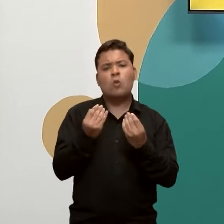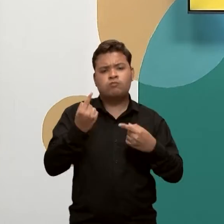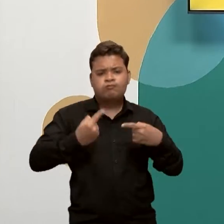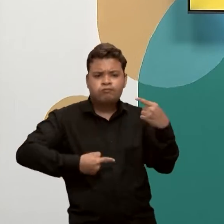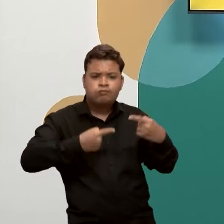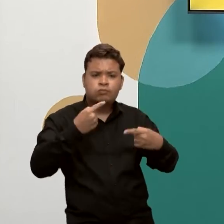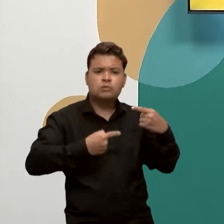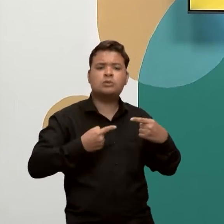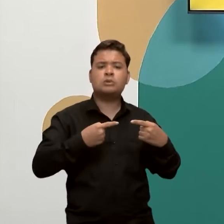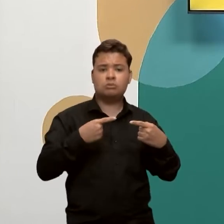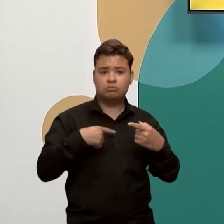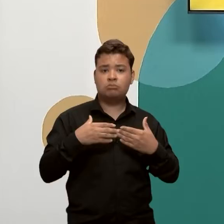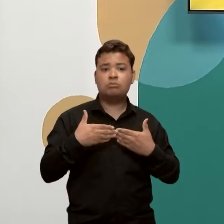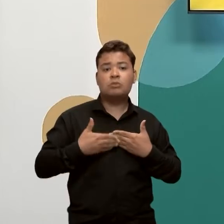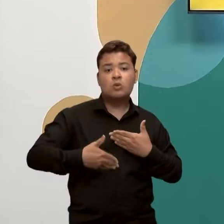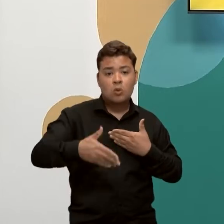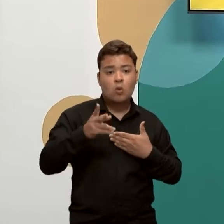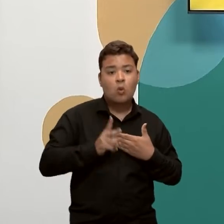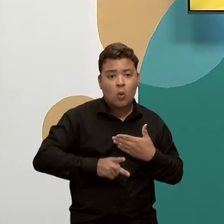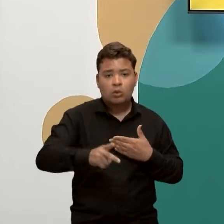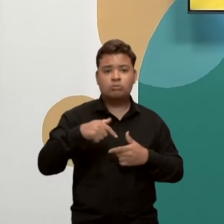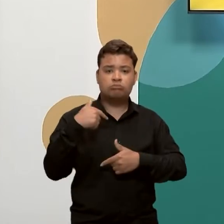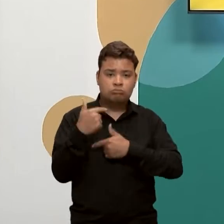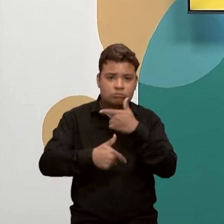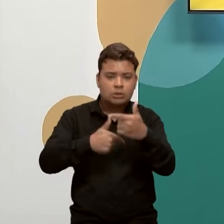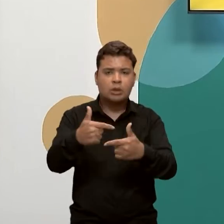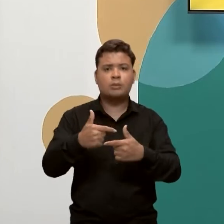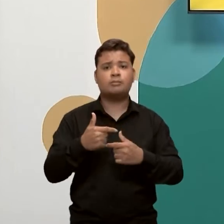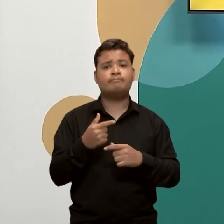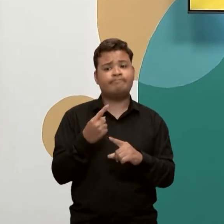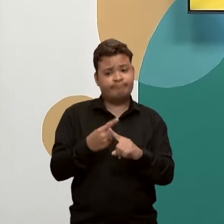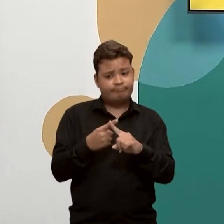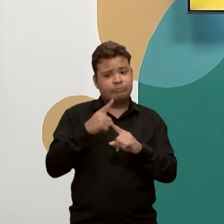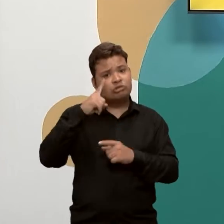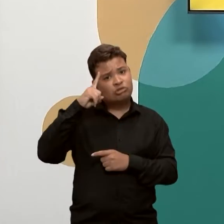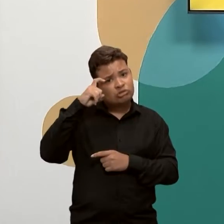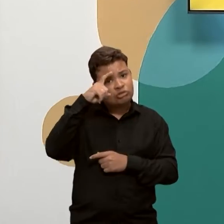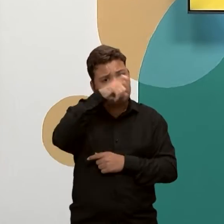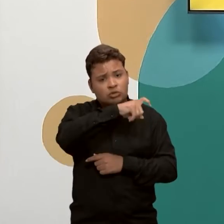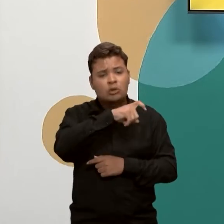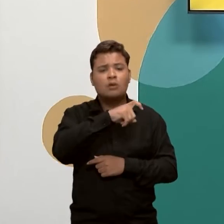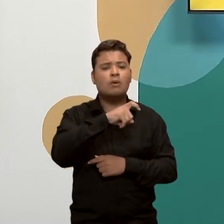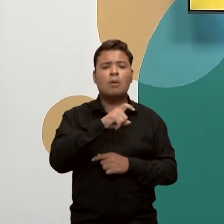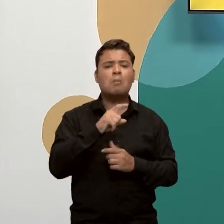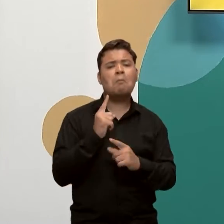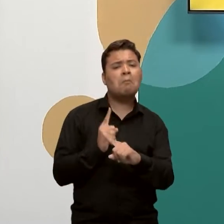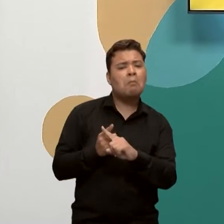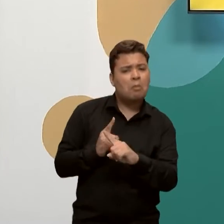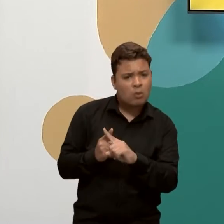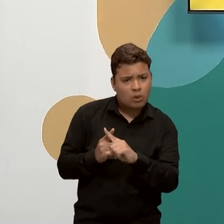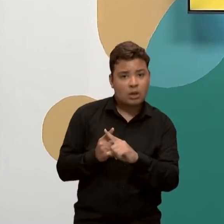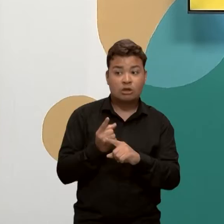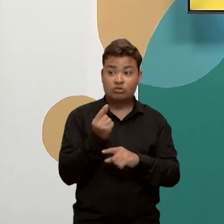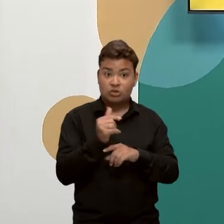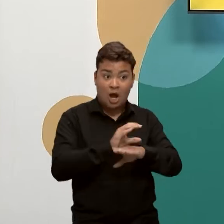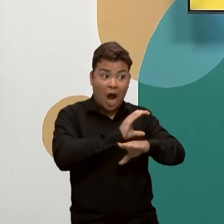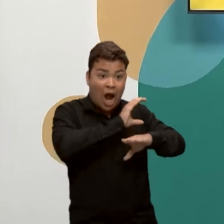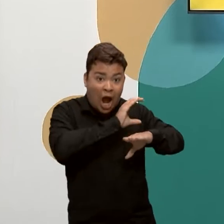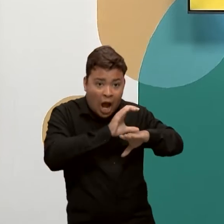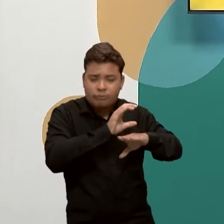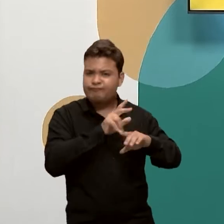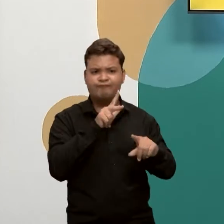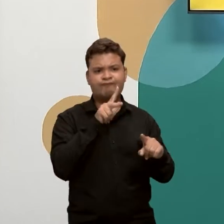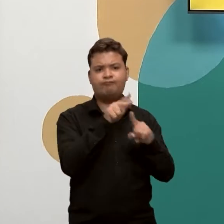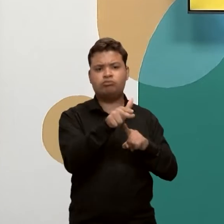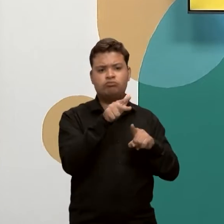das atividades dessas organizações, que está dificultada pelos frequentes cortes orçamentários, realizados